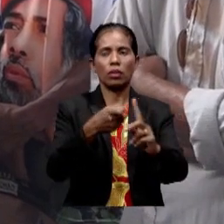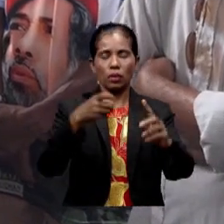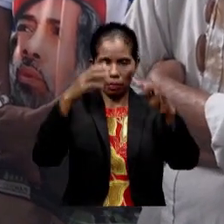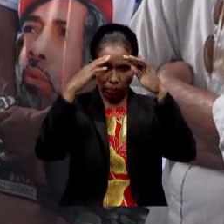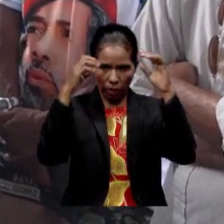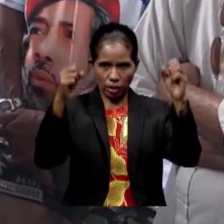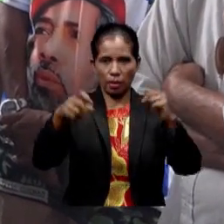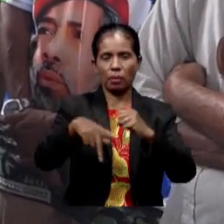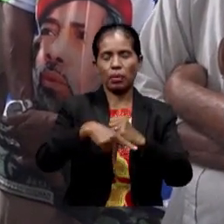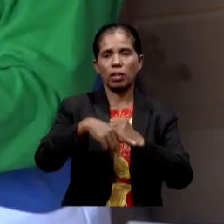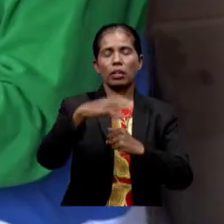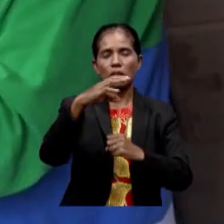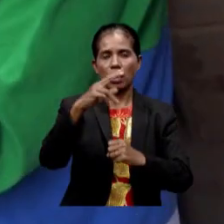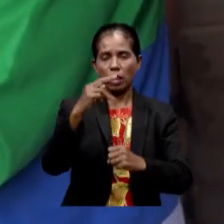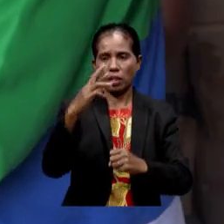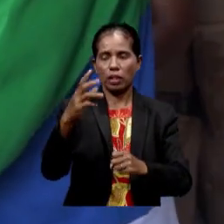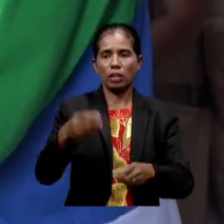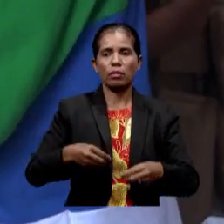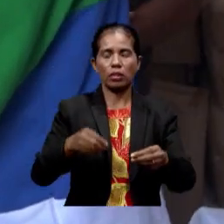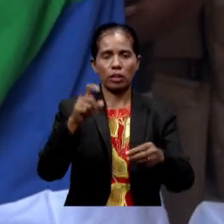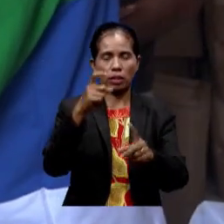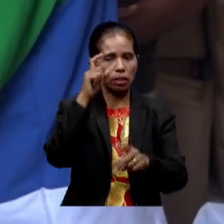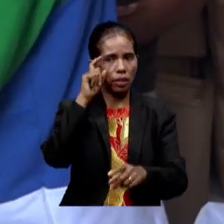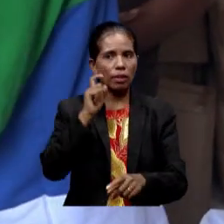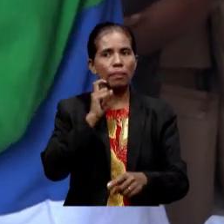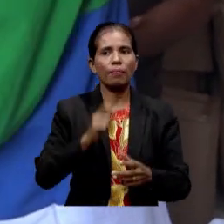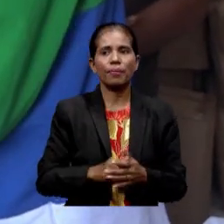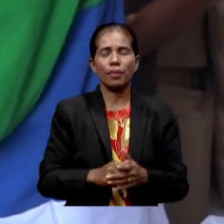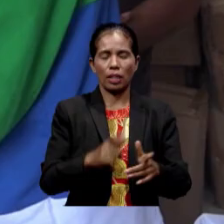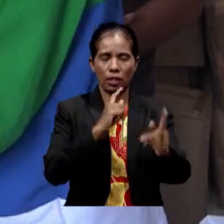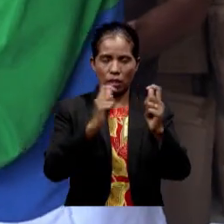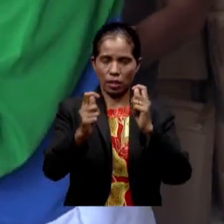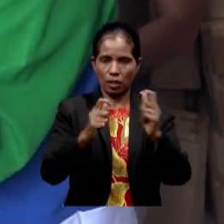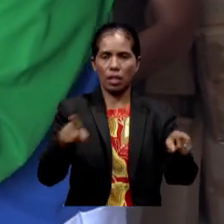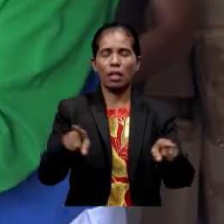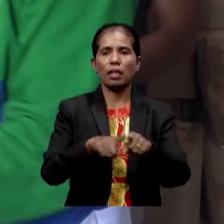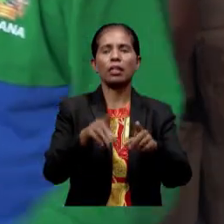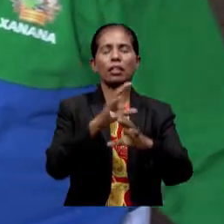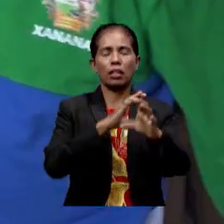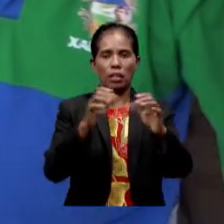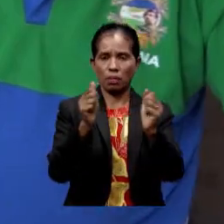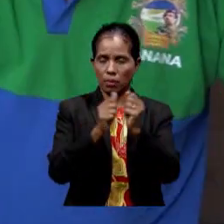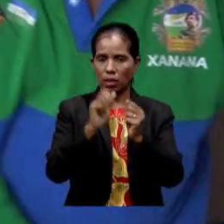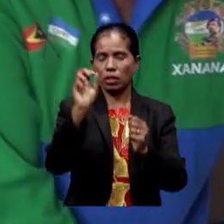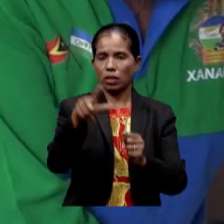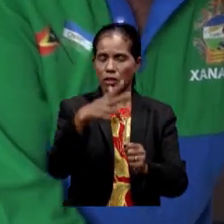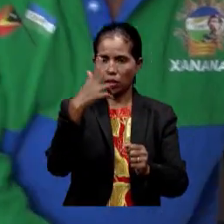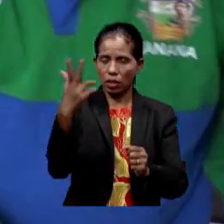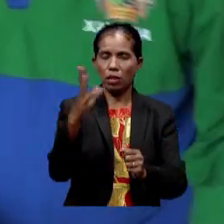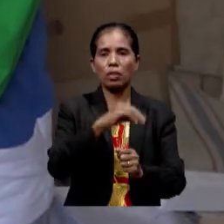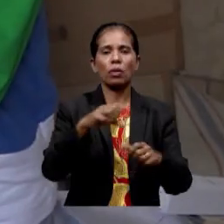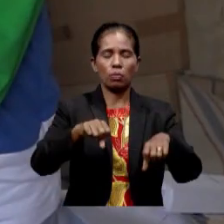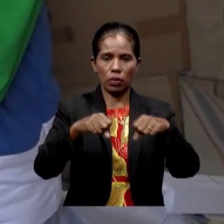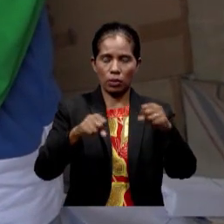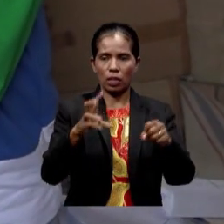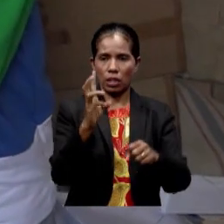vice-presidente Partido CNRT, Kairala Sanana Gusmão. Transporte recne, hanes em carreta Sanulu Resintolu, no motorizada ne